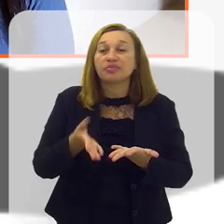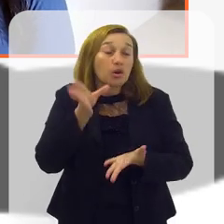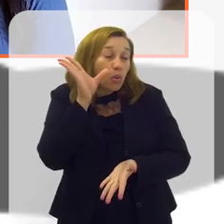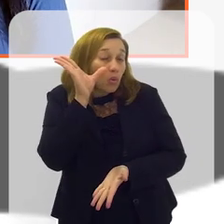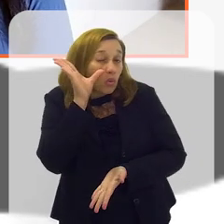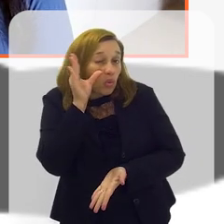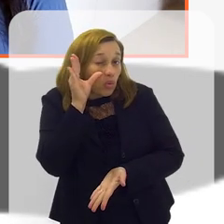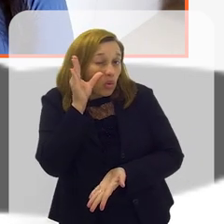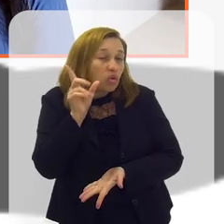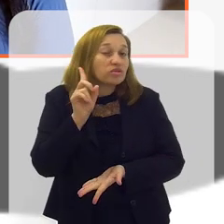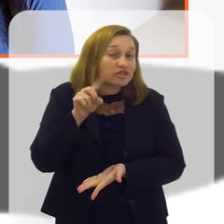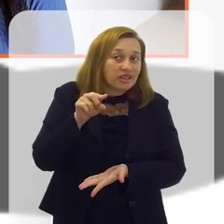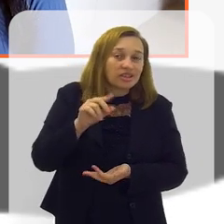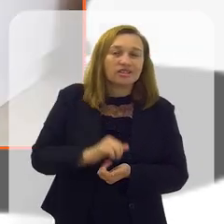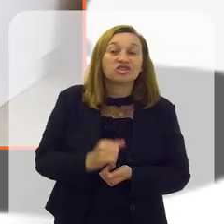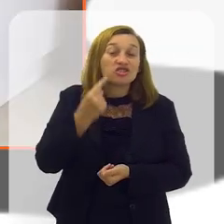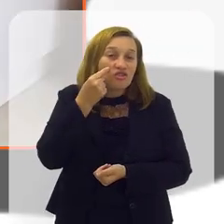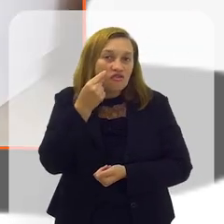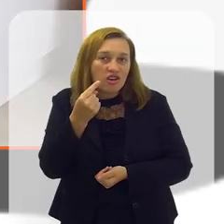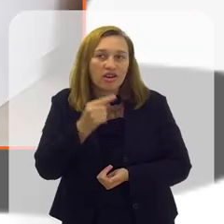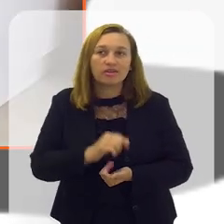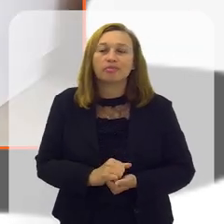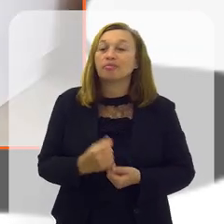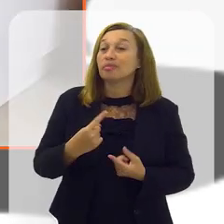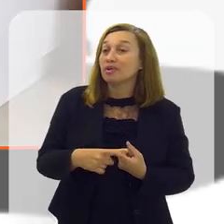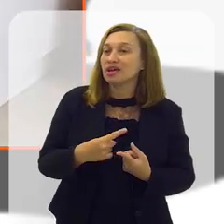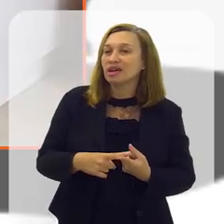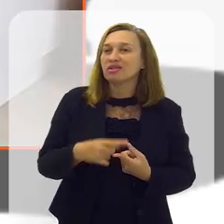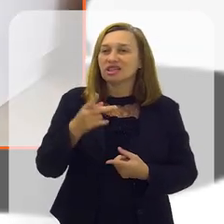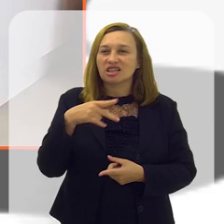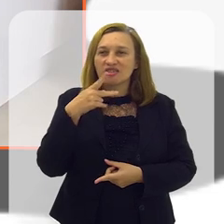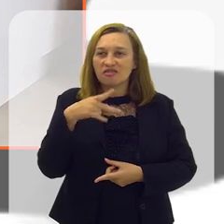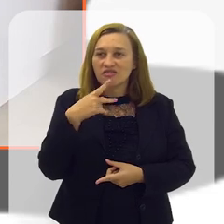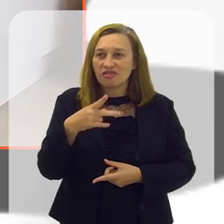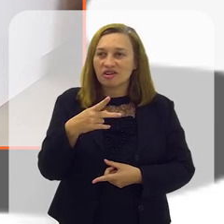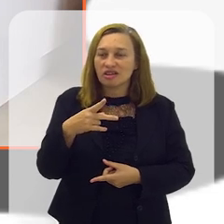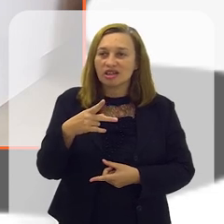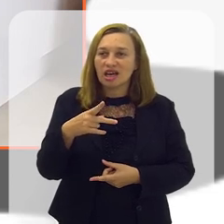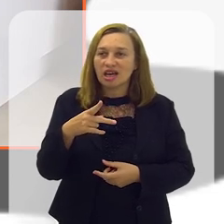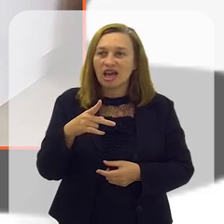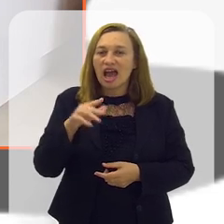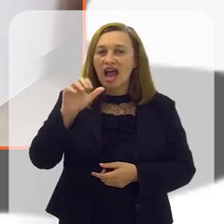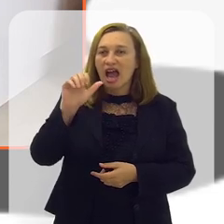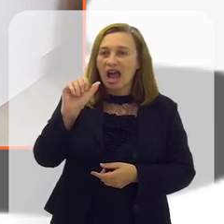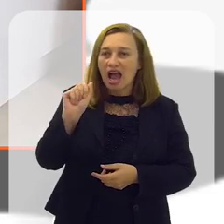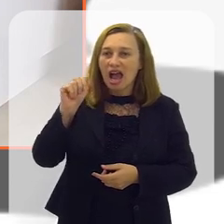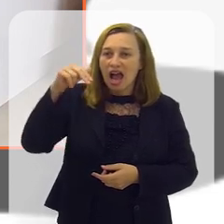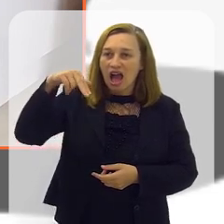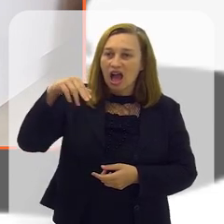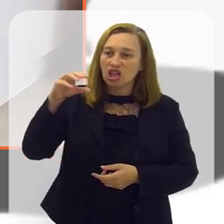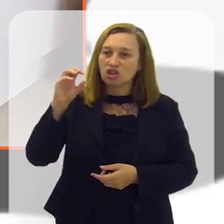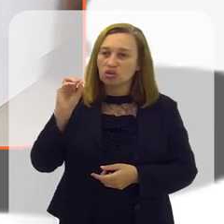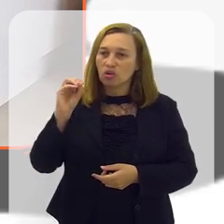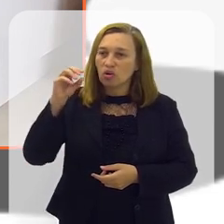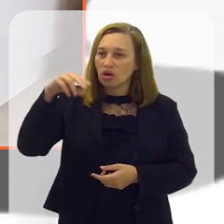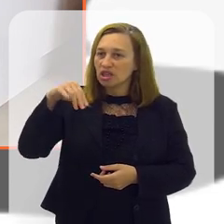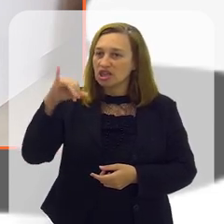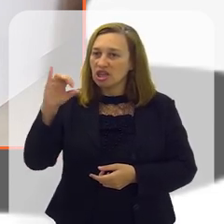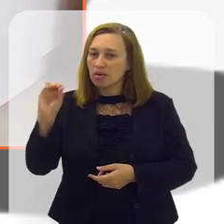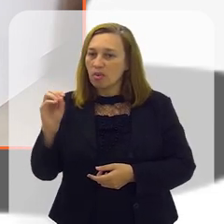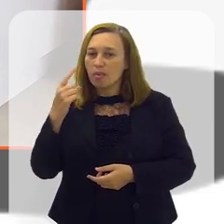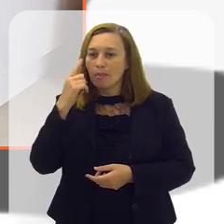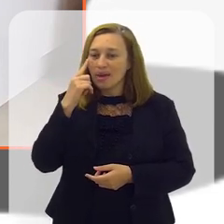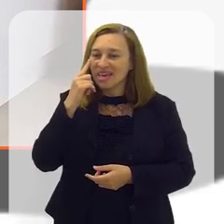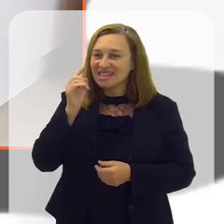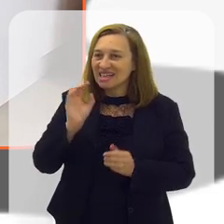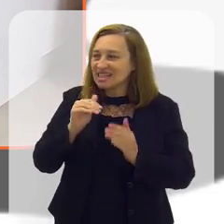Isso é bem curioso, né? Assim, de ver, porque quando a gente fala em anônimos, né, a gente pensa em segredo,